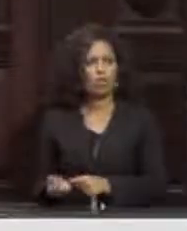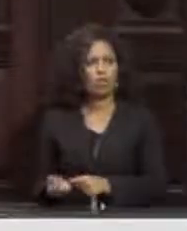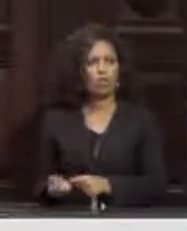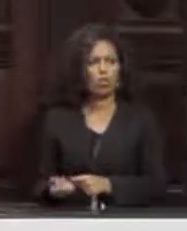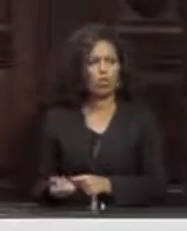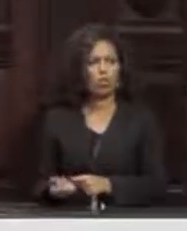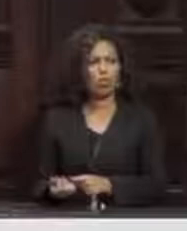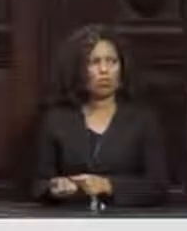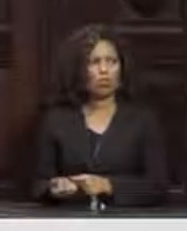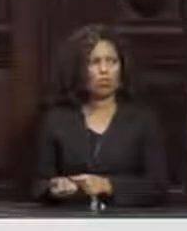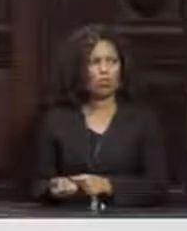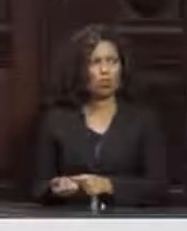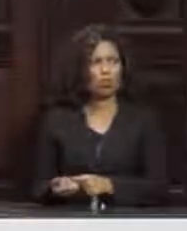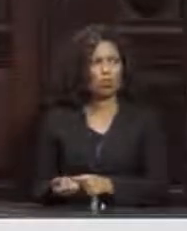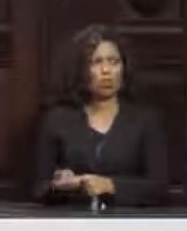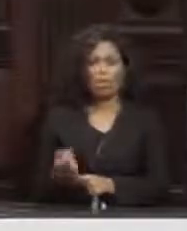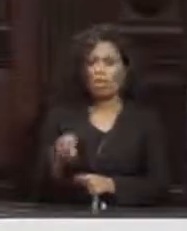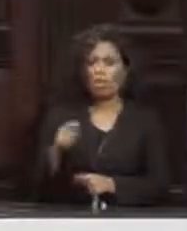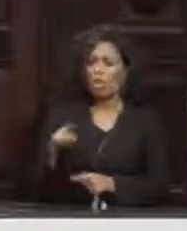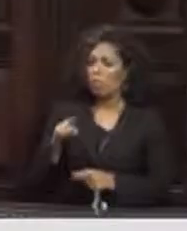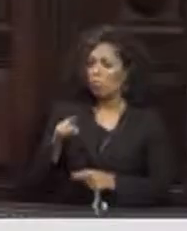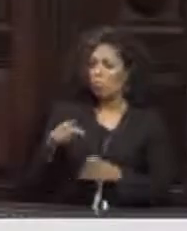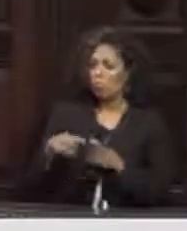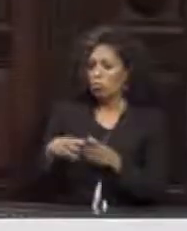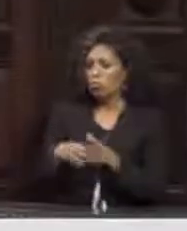a investigação sobre a sonegação